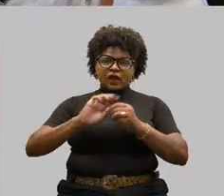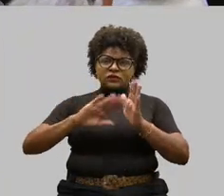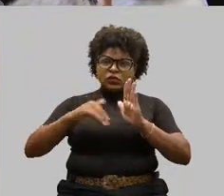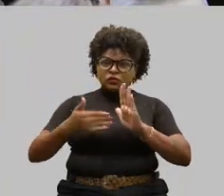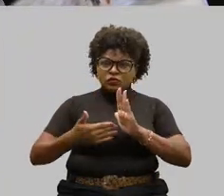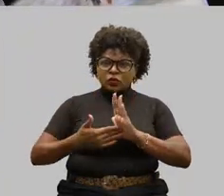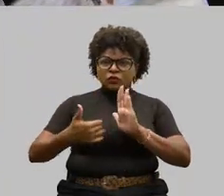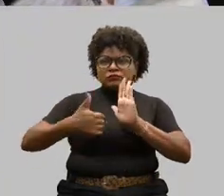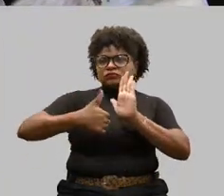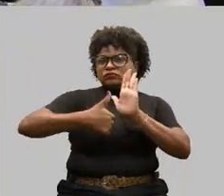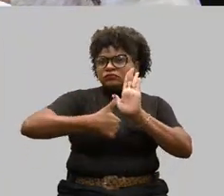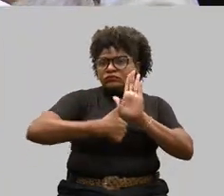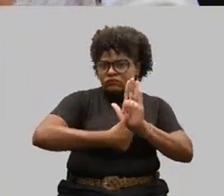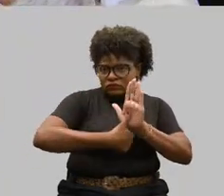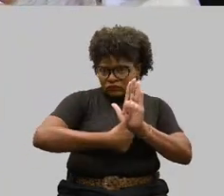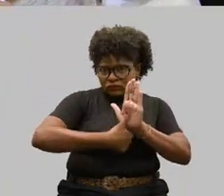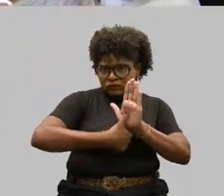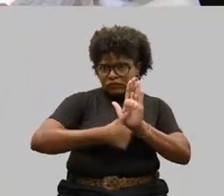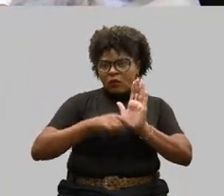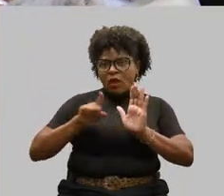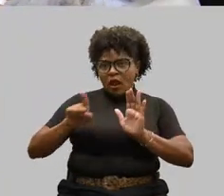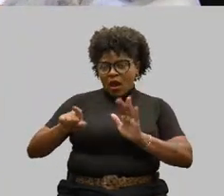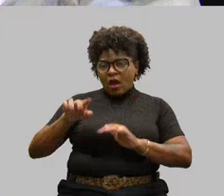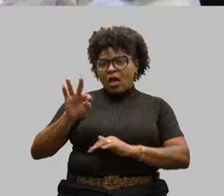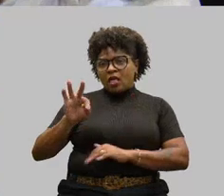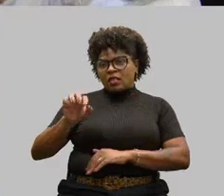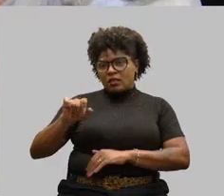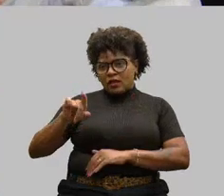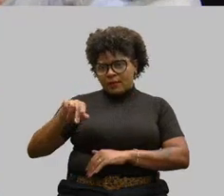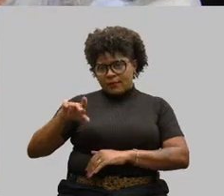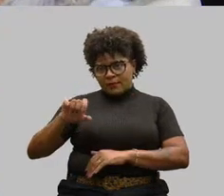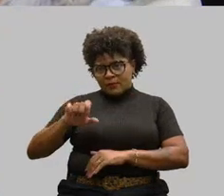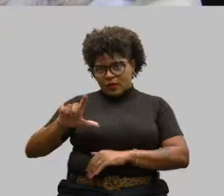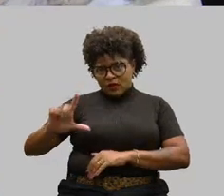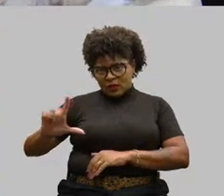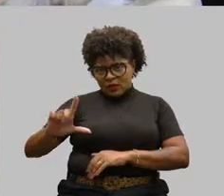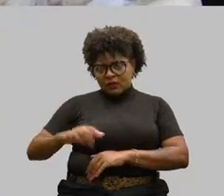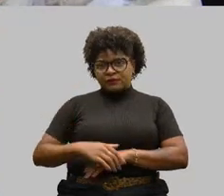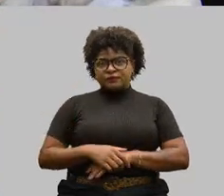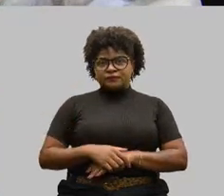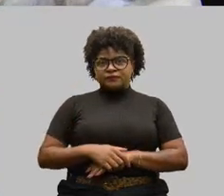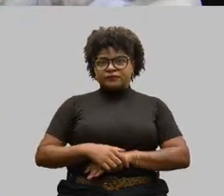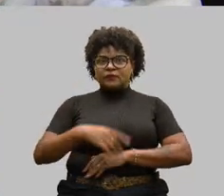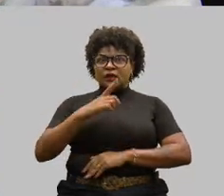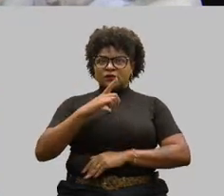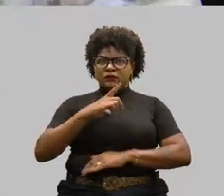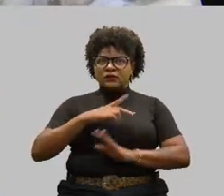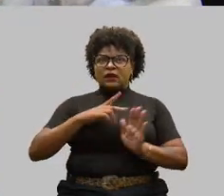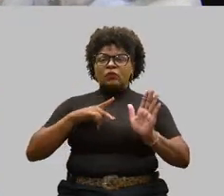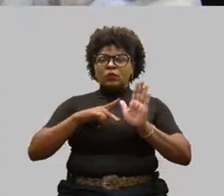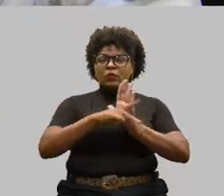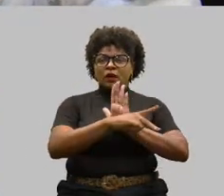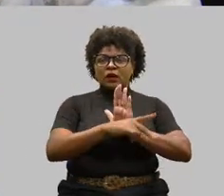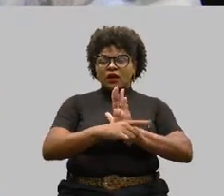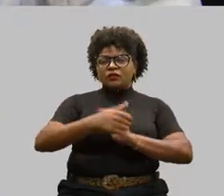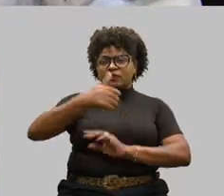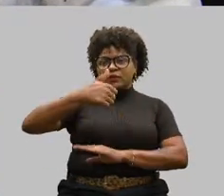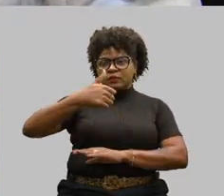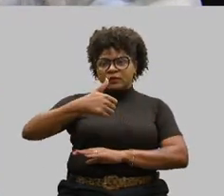no terminal a presidência no termos nos termos do parágrafo primeiro do artigo